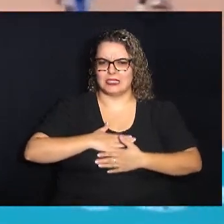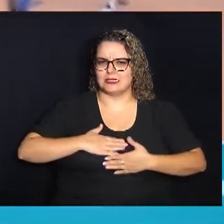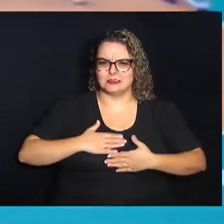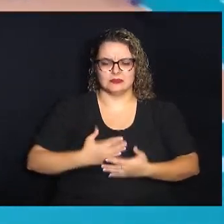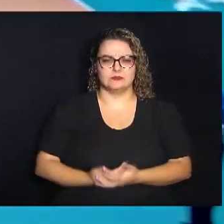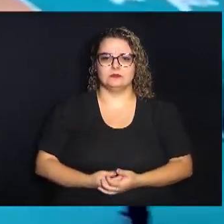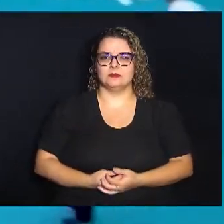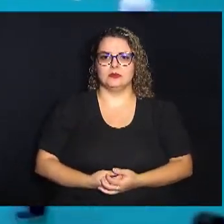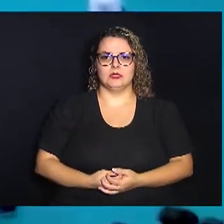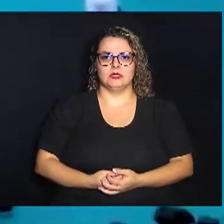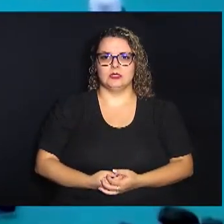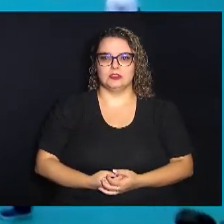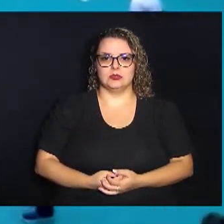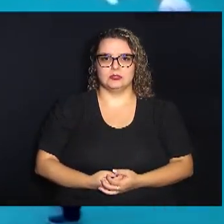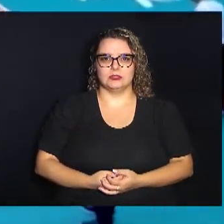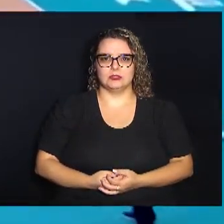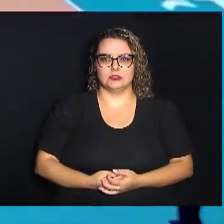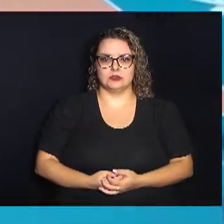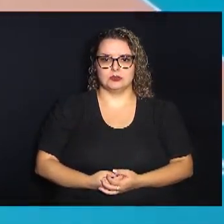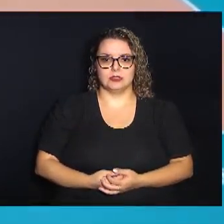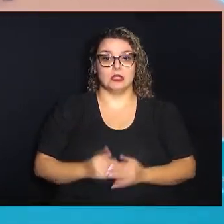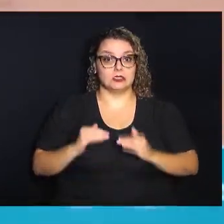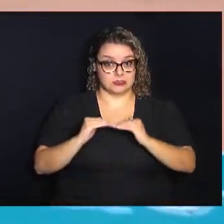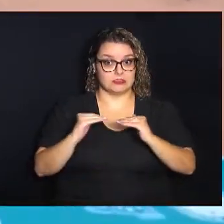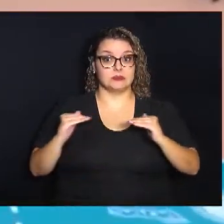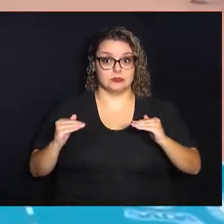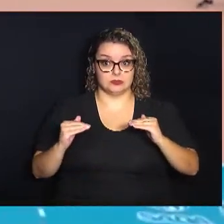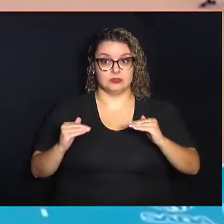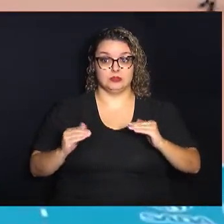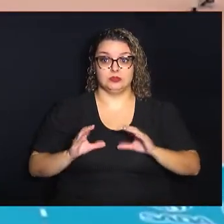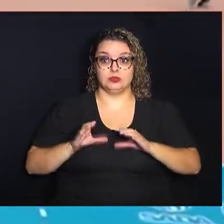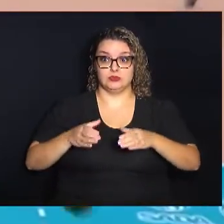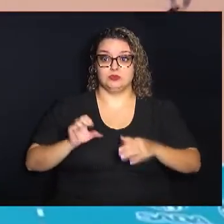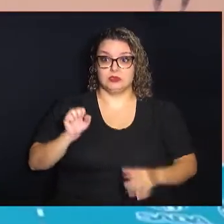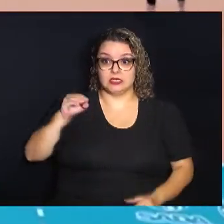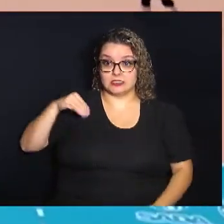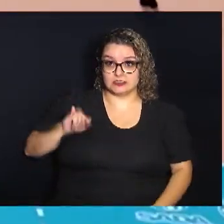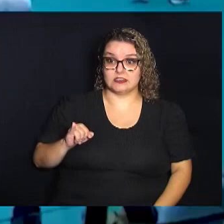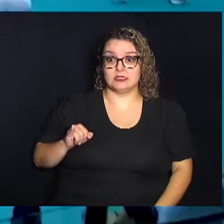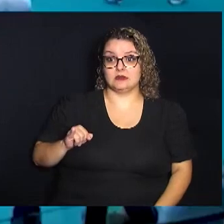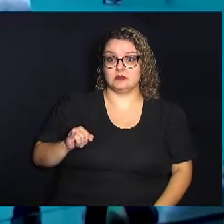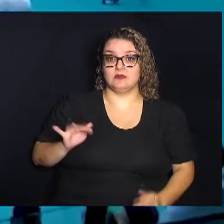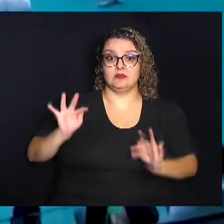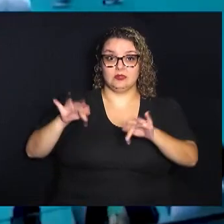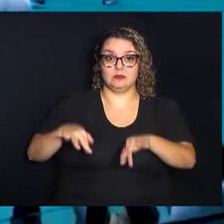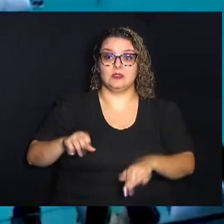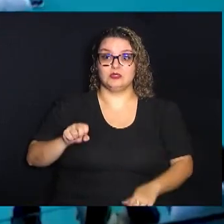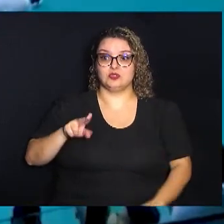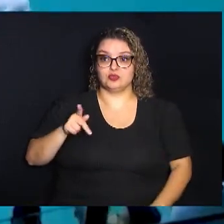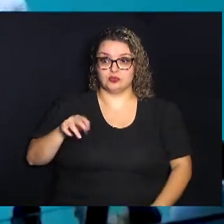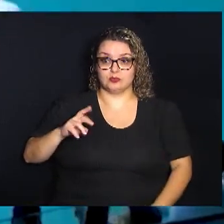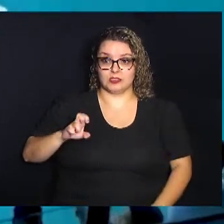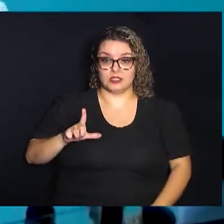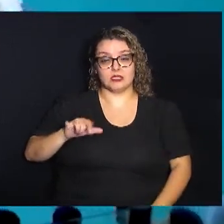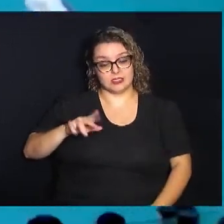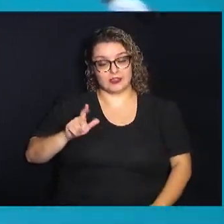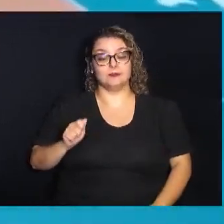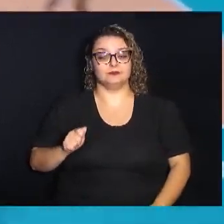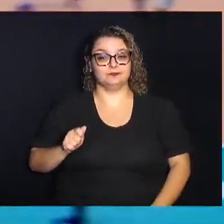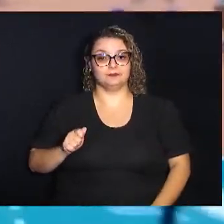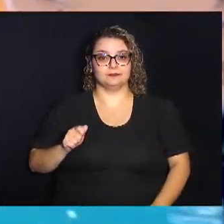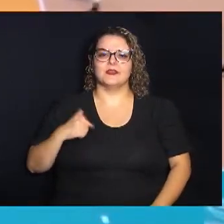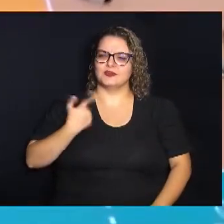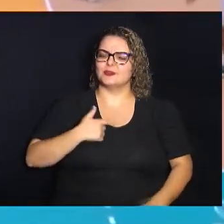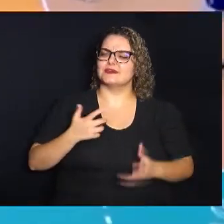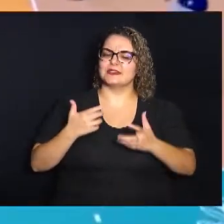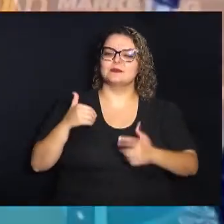manter esse nível e colocar o time na semifinal de uma Superliga. E a gente sempre quer mais,